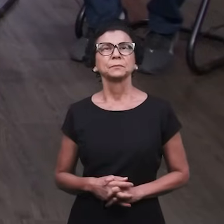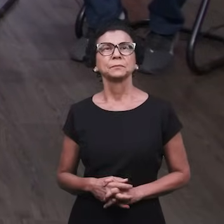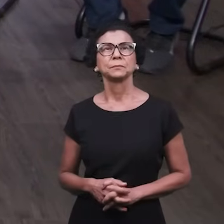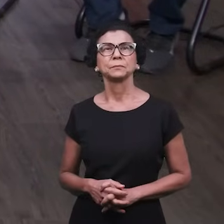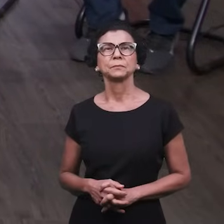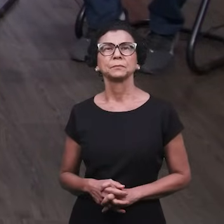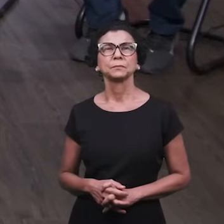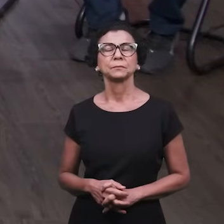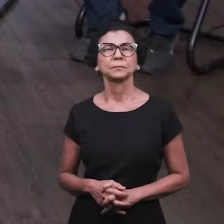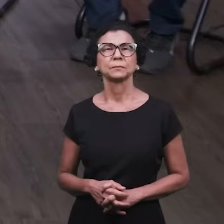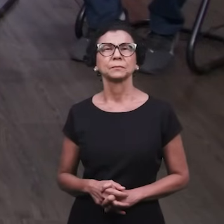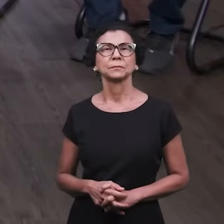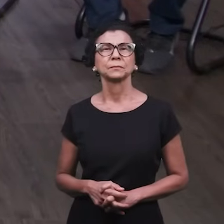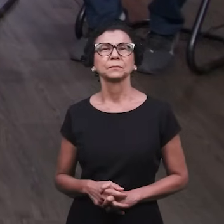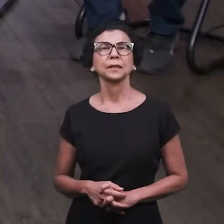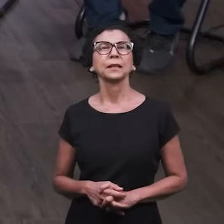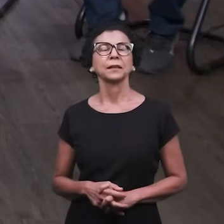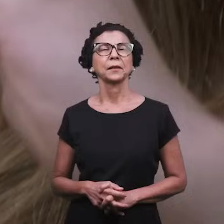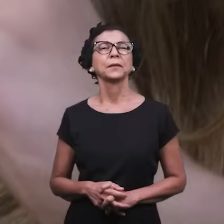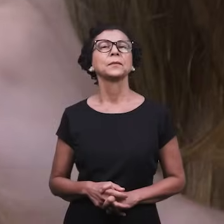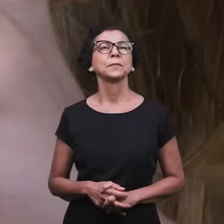aqui no Conversas de Louvor.